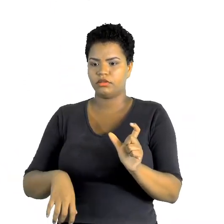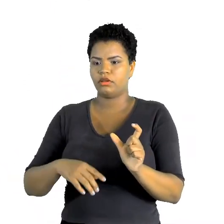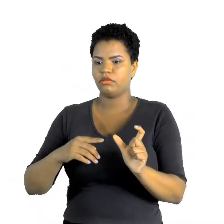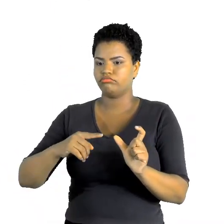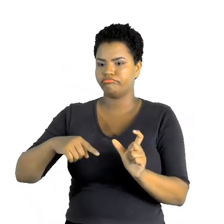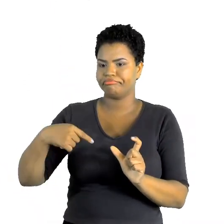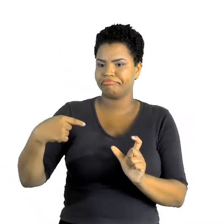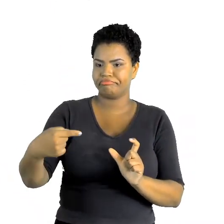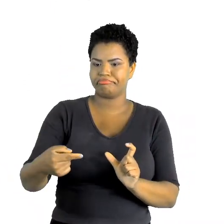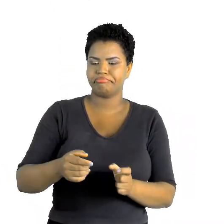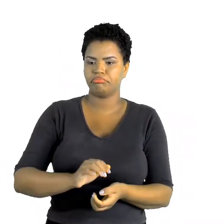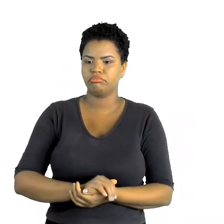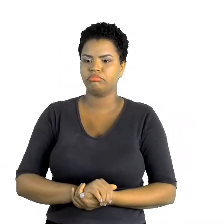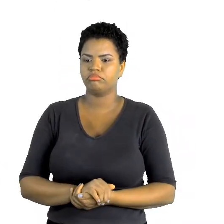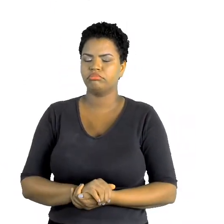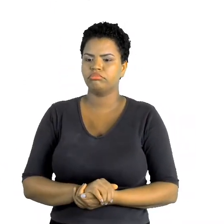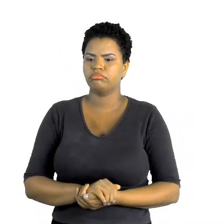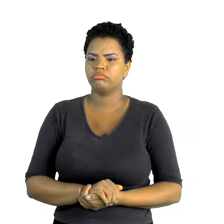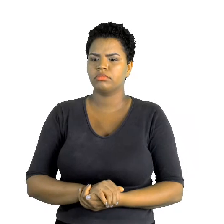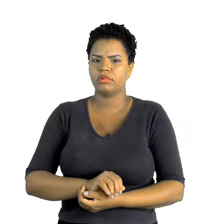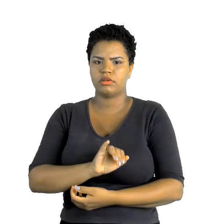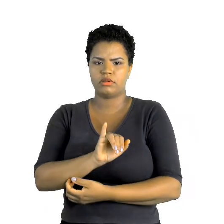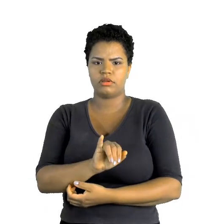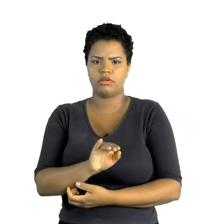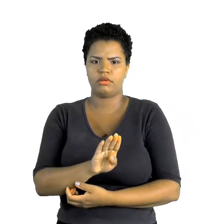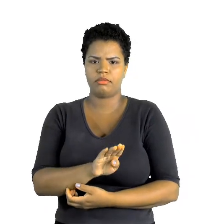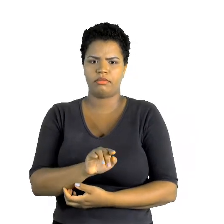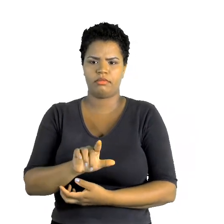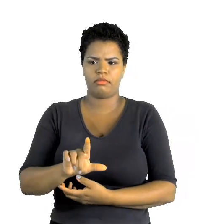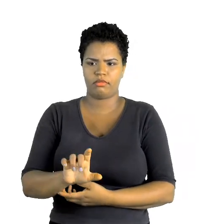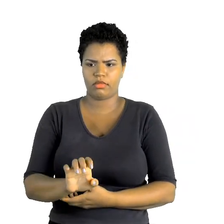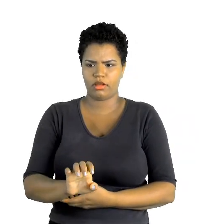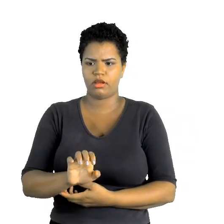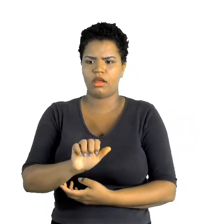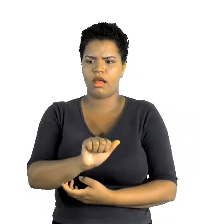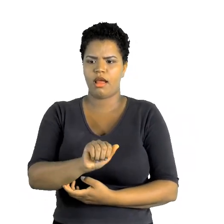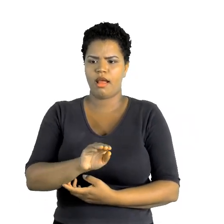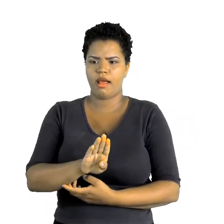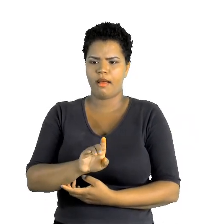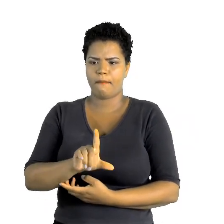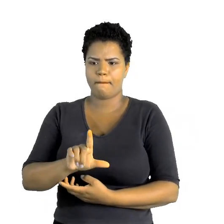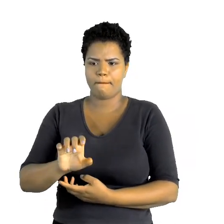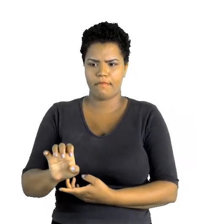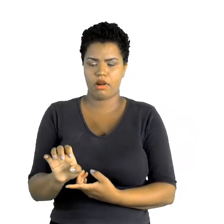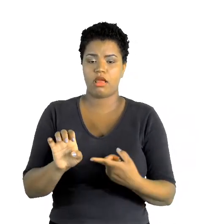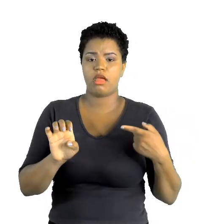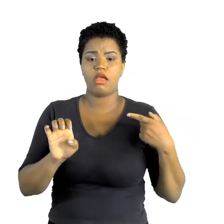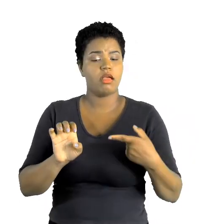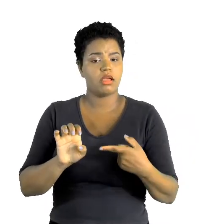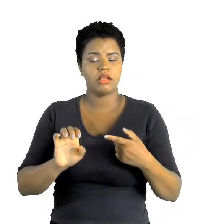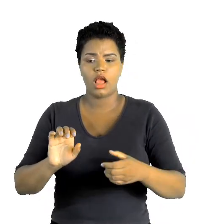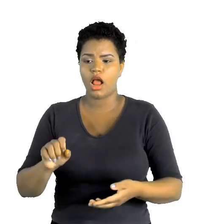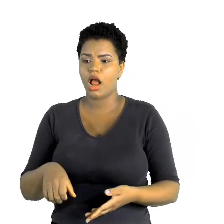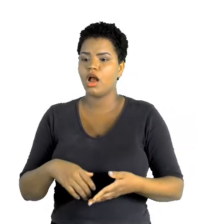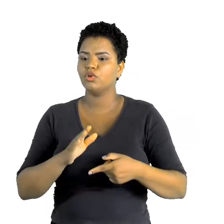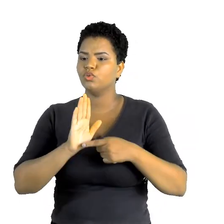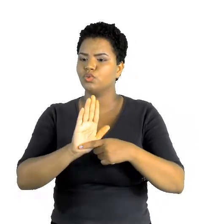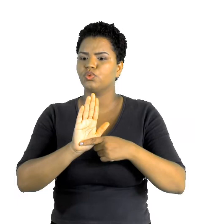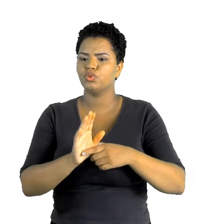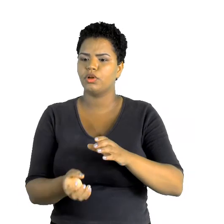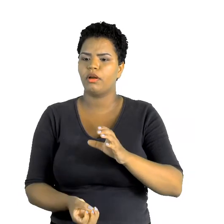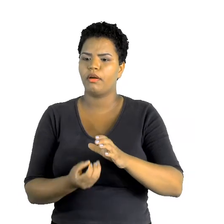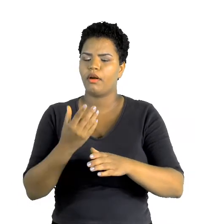sufixos. Able e able ajudam na formação de adjetivos. Aí aqui a gente tem,